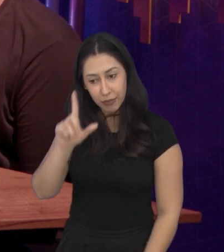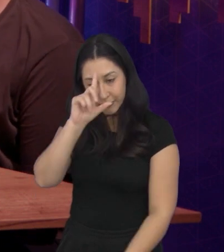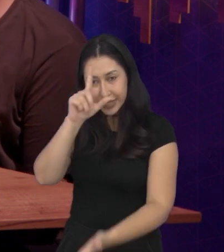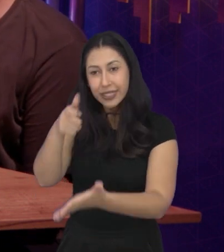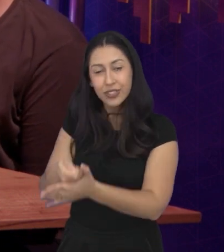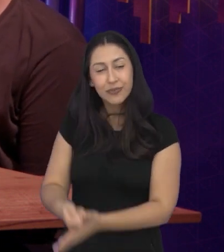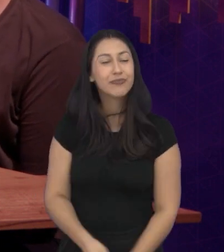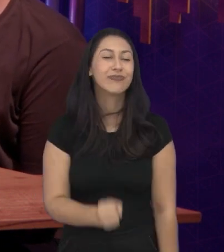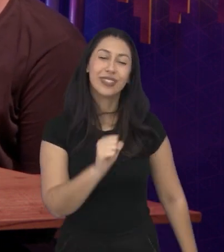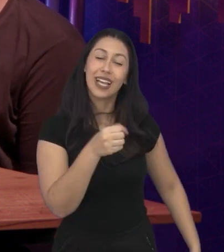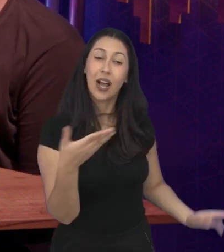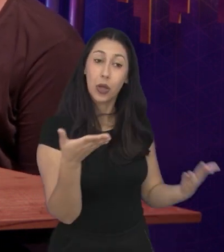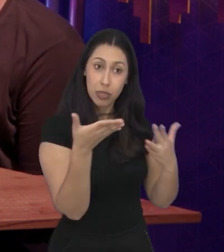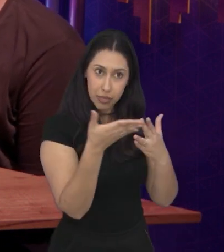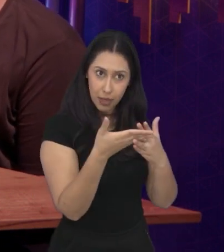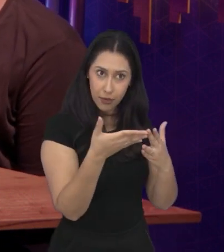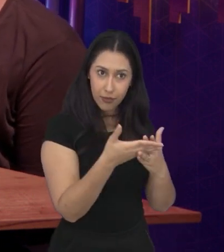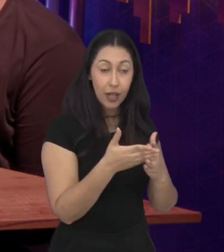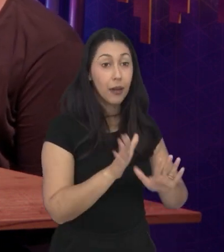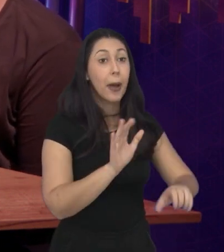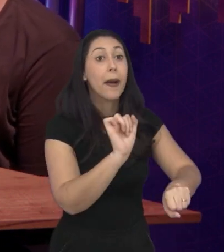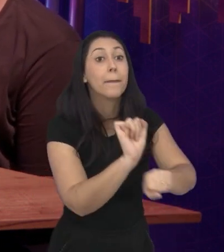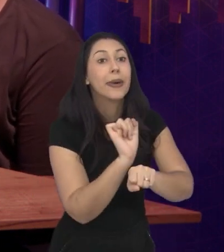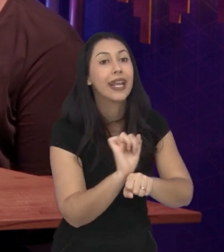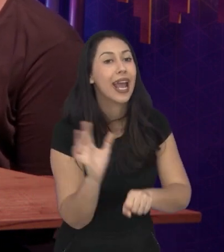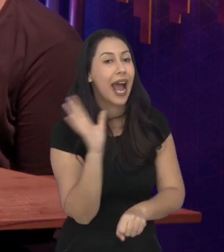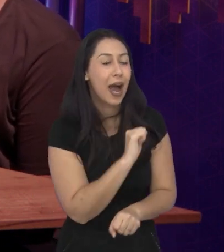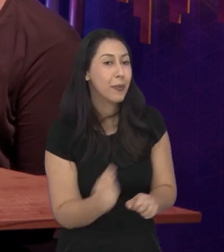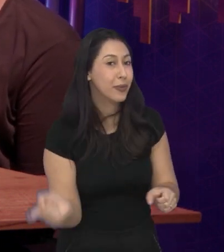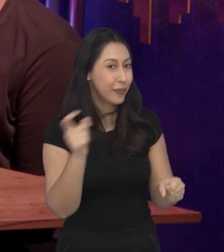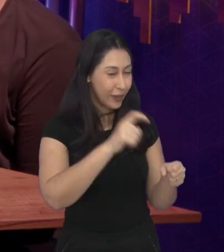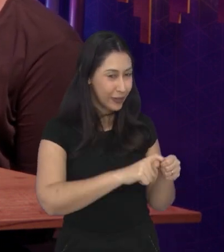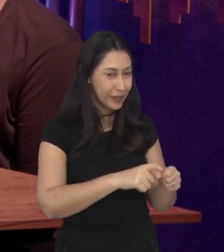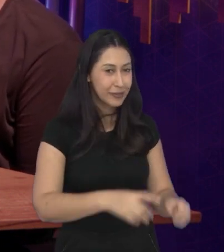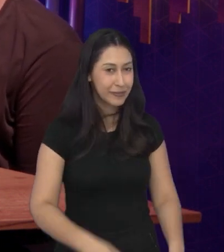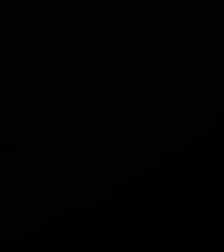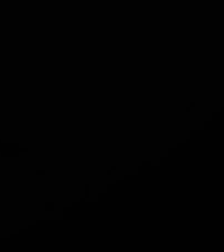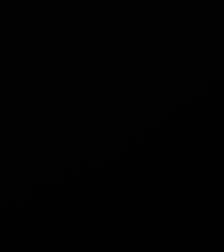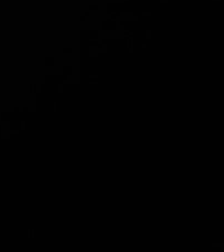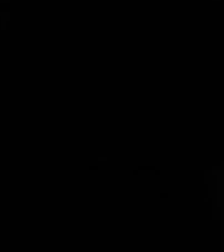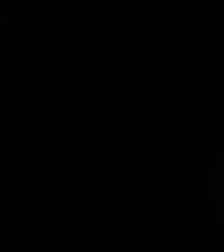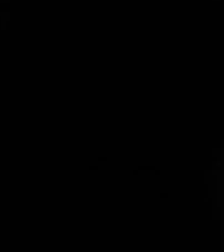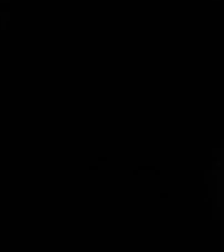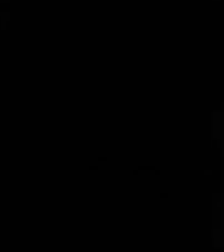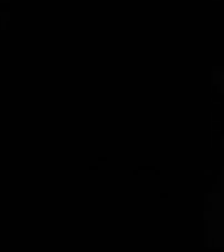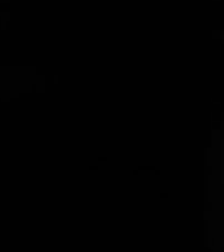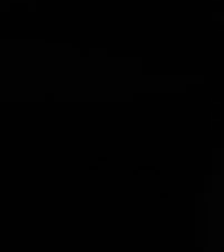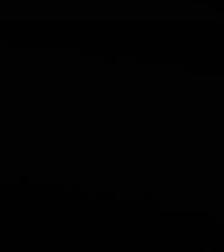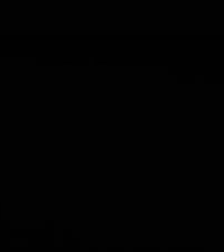decidir. Perfeito, e a gente vai para mais um intervalo, mas fica por aí porque a gente volta já já.